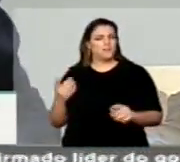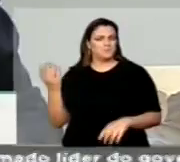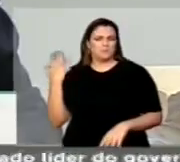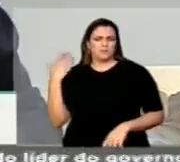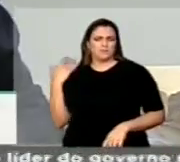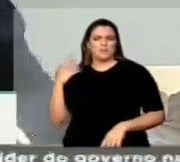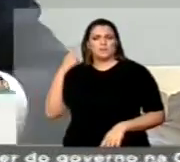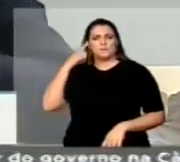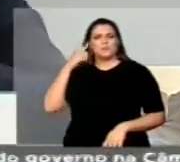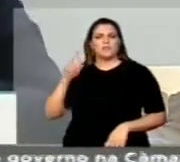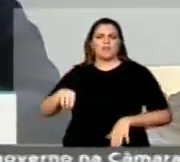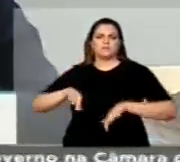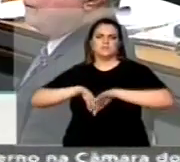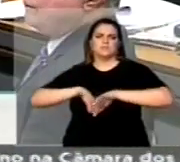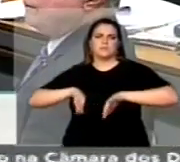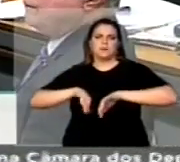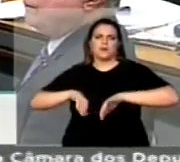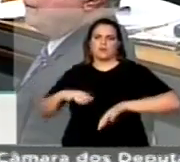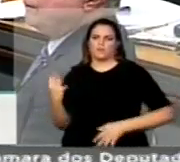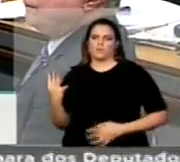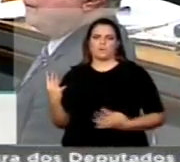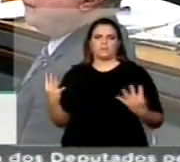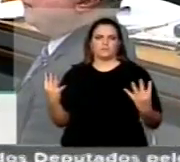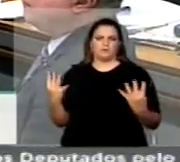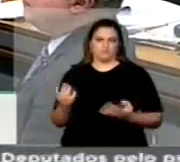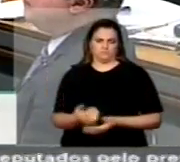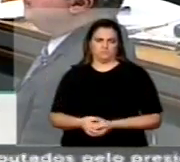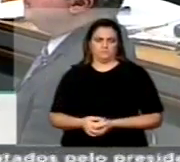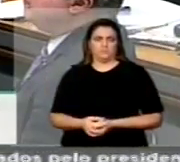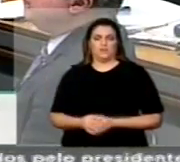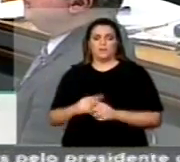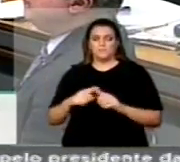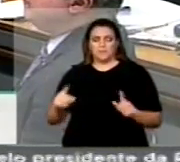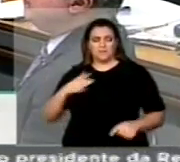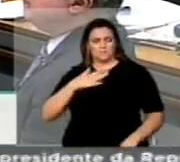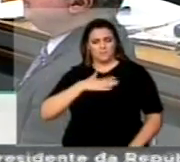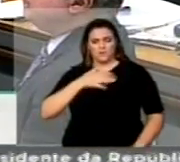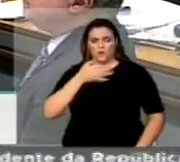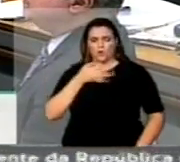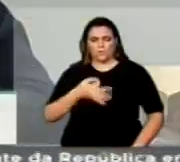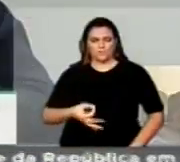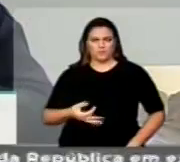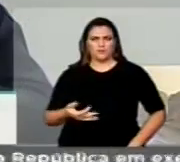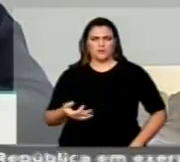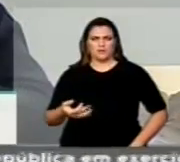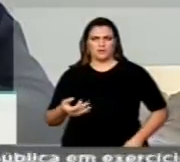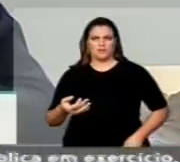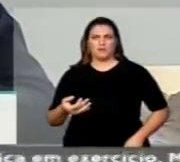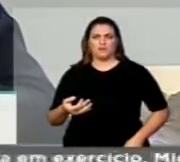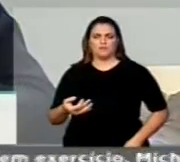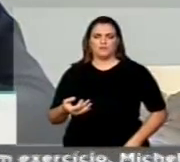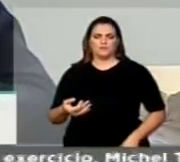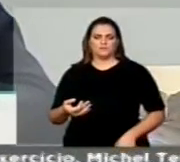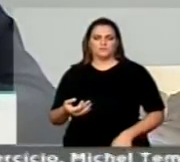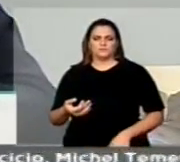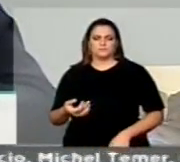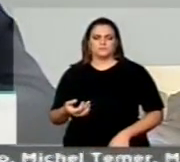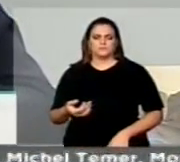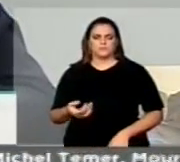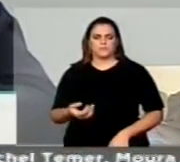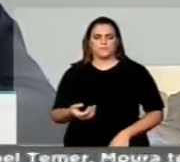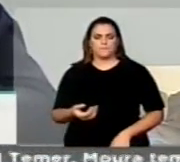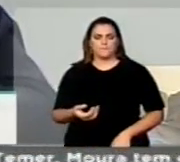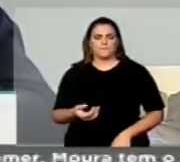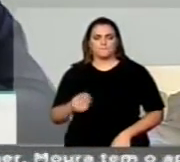mandato como separado. Mas no meu ponto de vista, na minha ótica, a quem cabia fazer o exame, o mandato encerrado em 31 de dezembro de